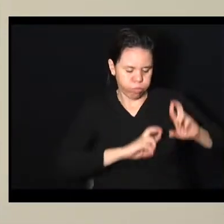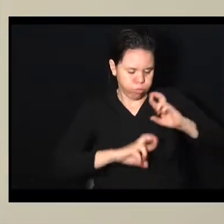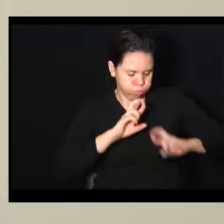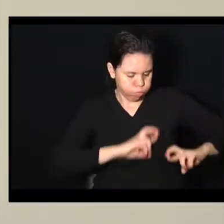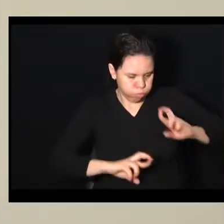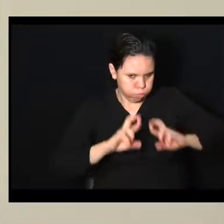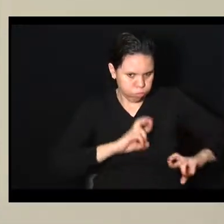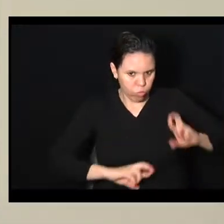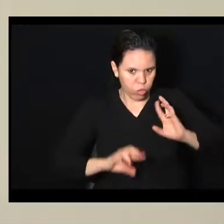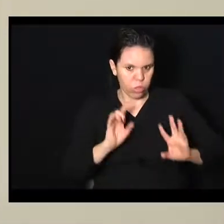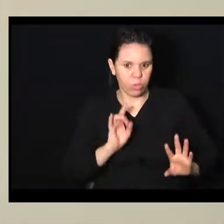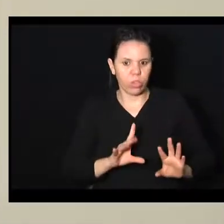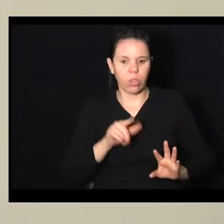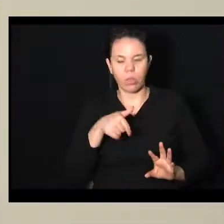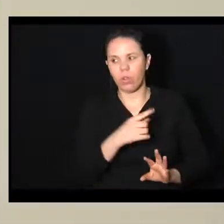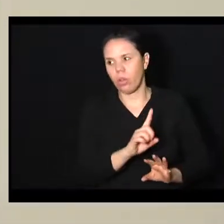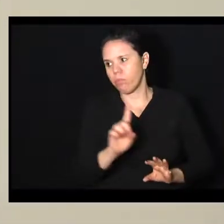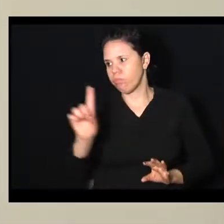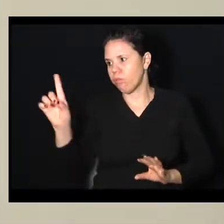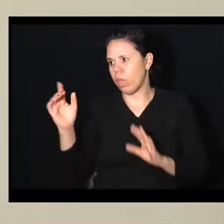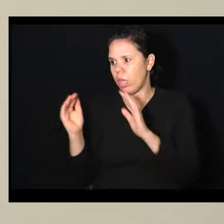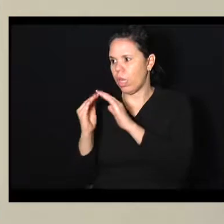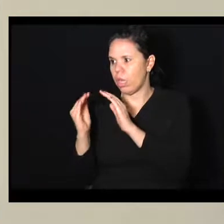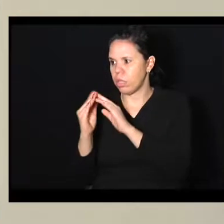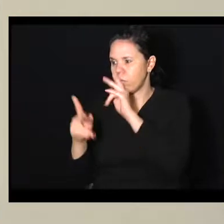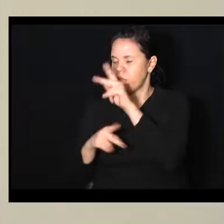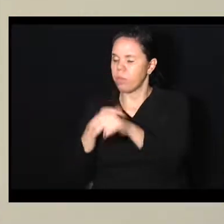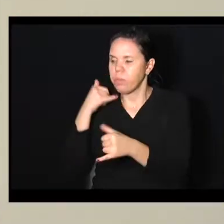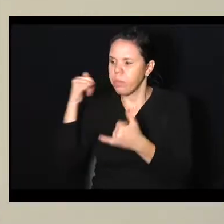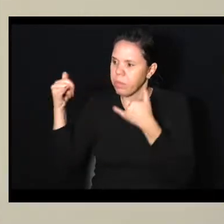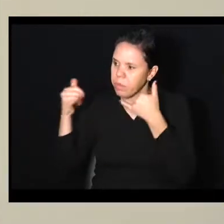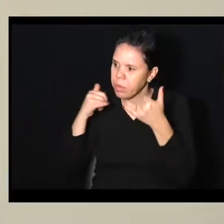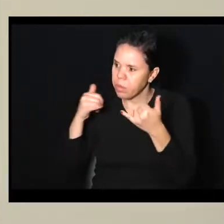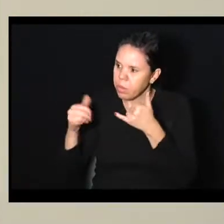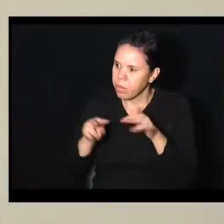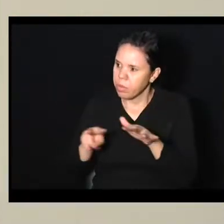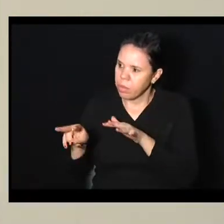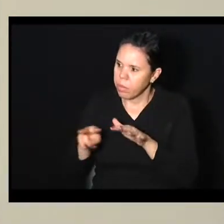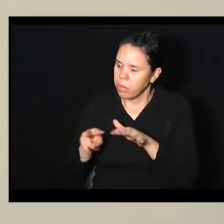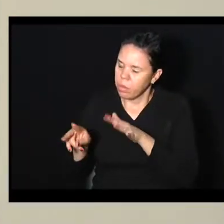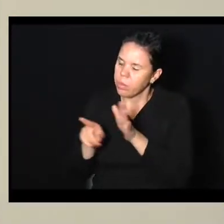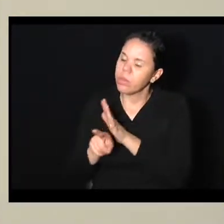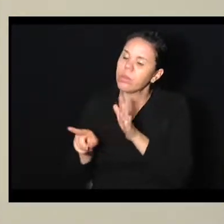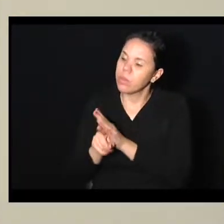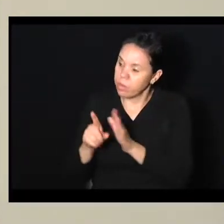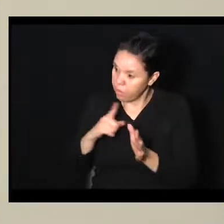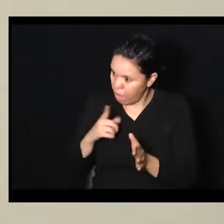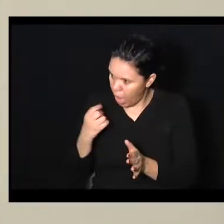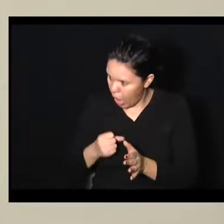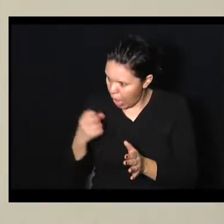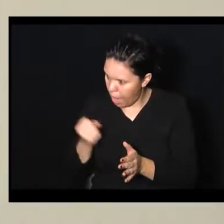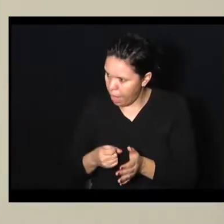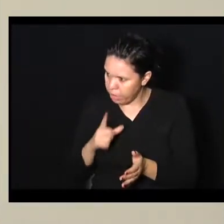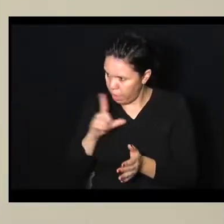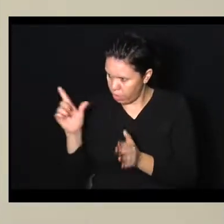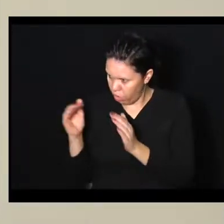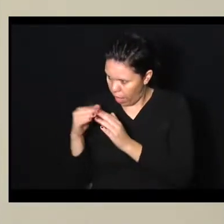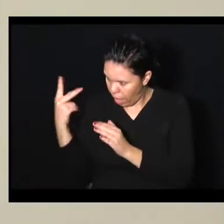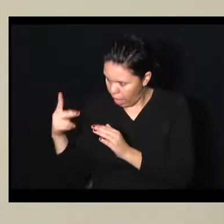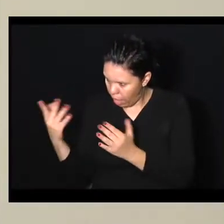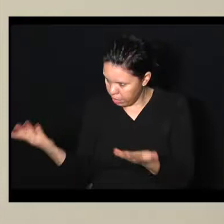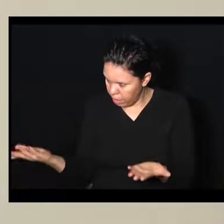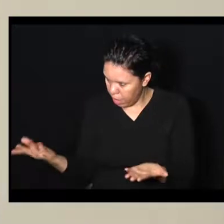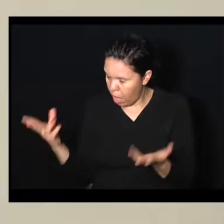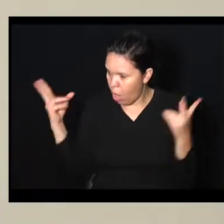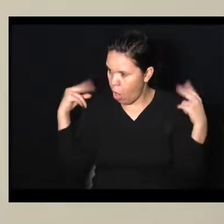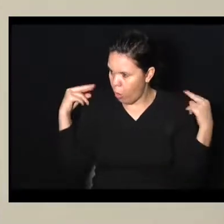passamos a ir até ela. Então semanalmente a gente entra em contato, pergunta se ela tem leite, se ela vai estar na residência. Aí o